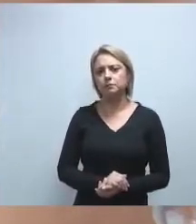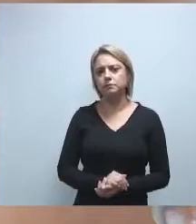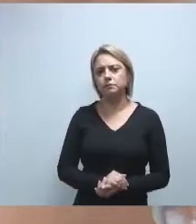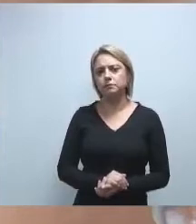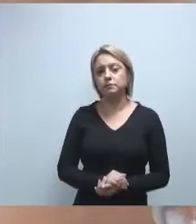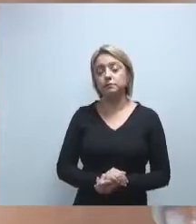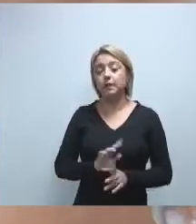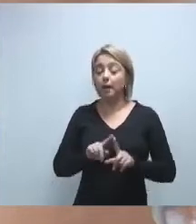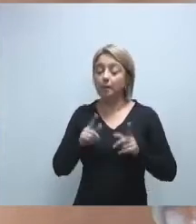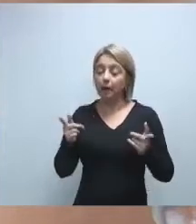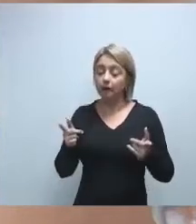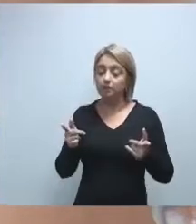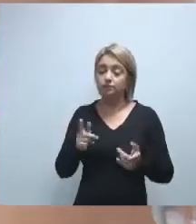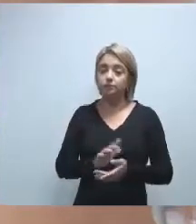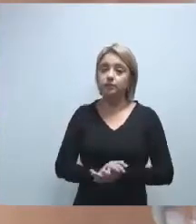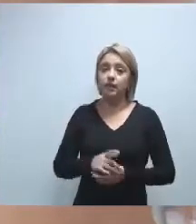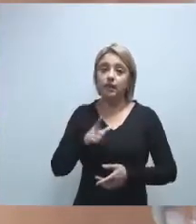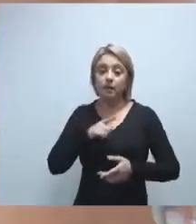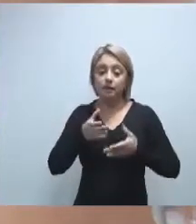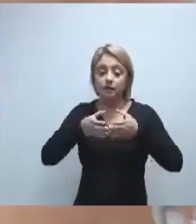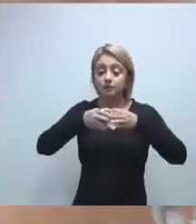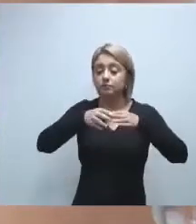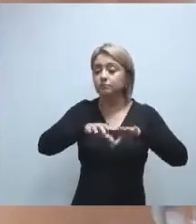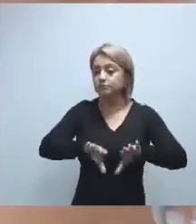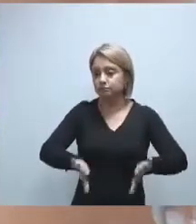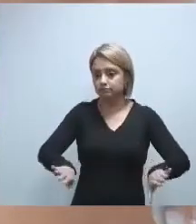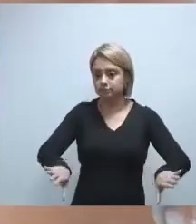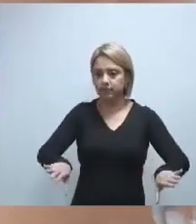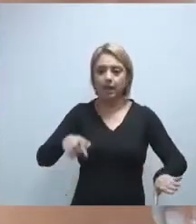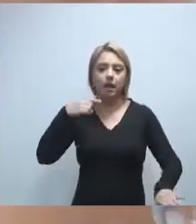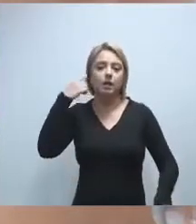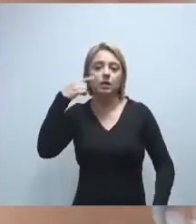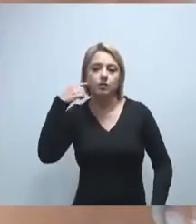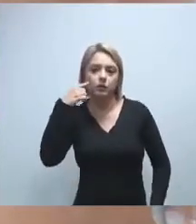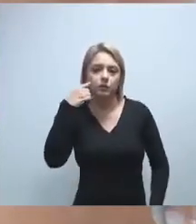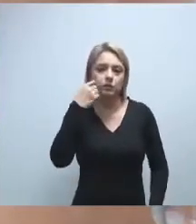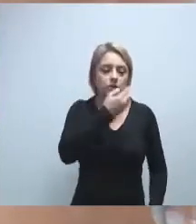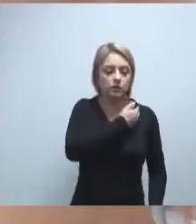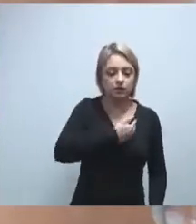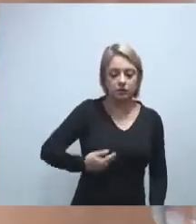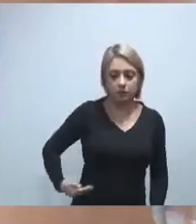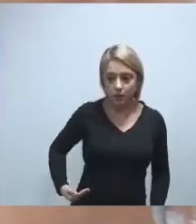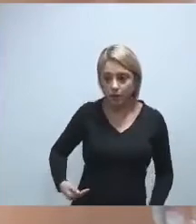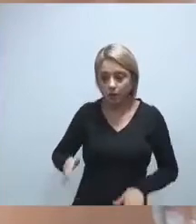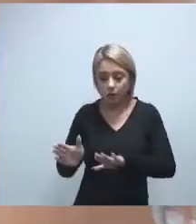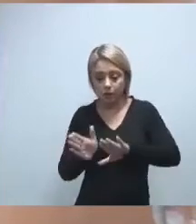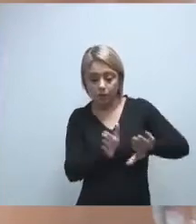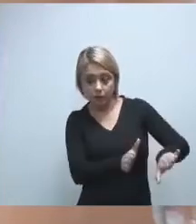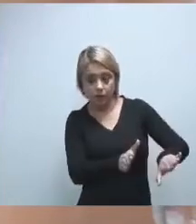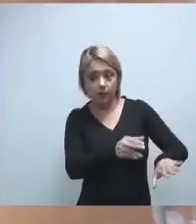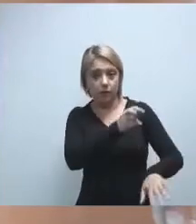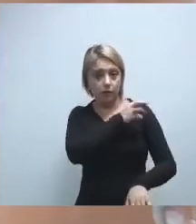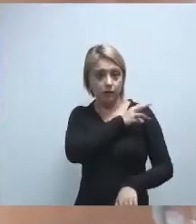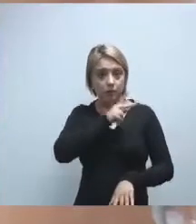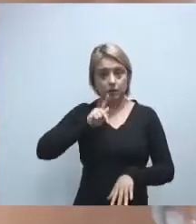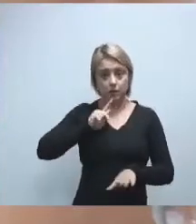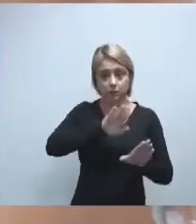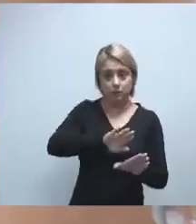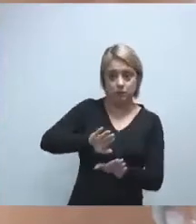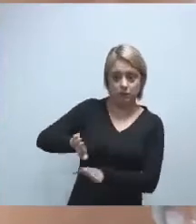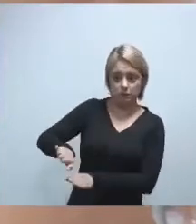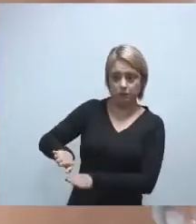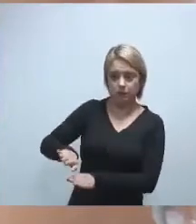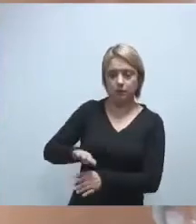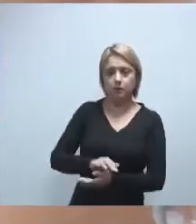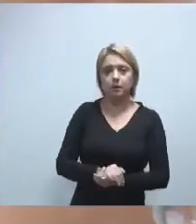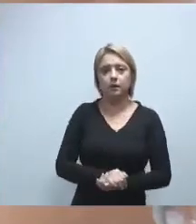infelizmente houve essa separação da advocacia da união como ministério público não